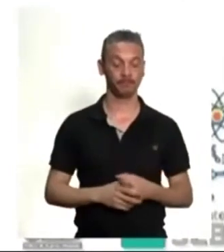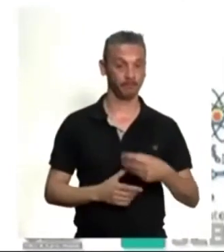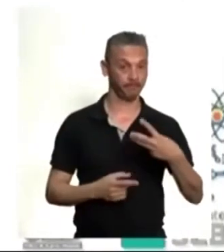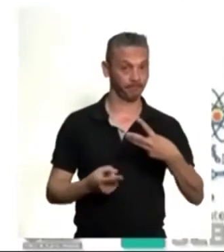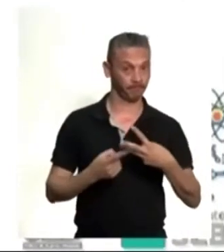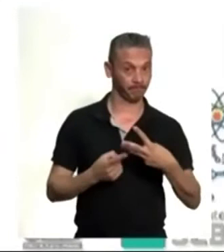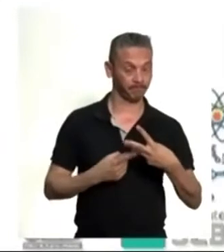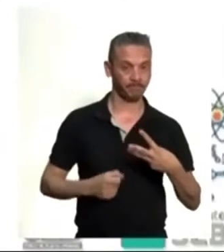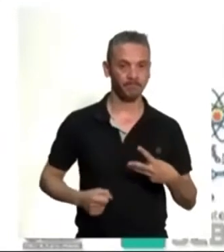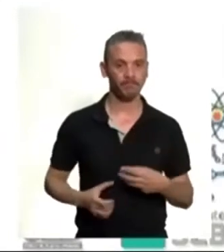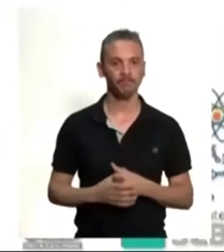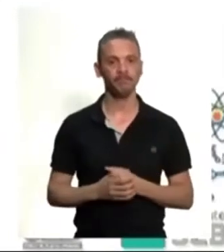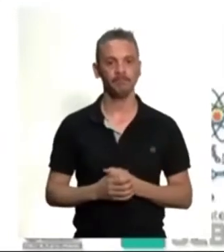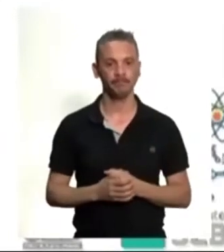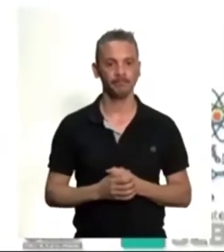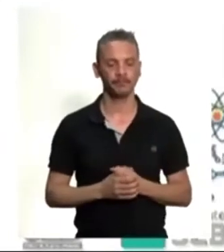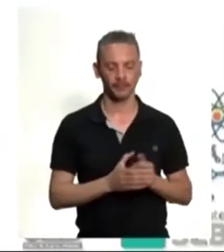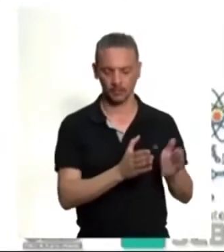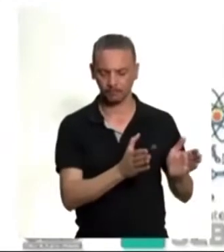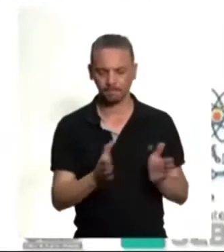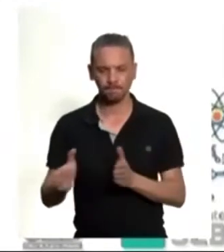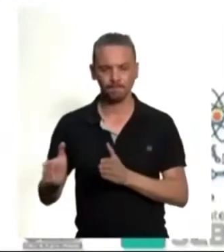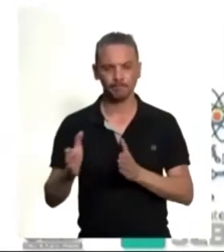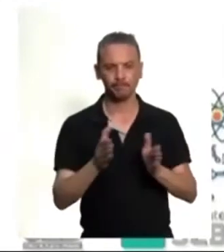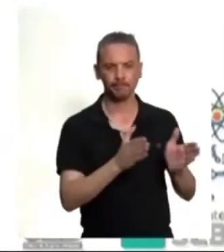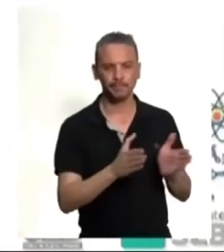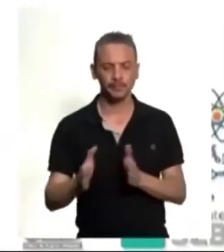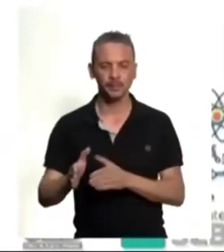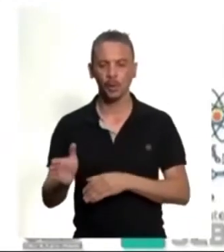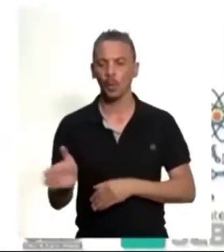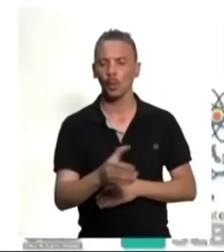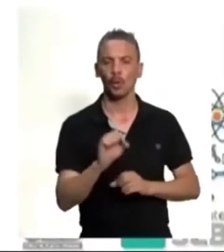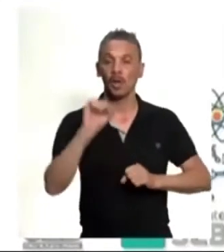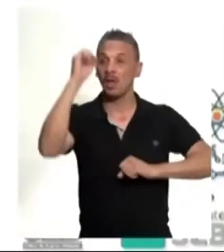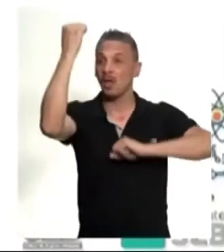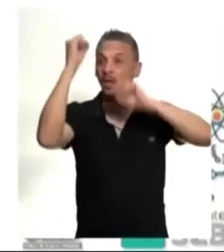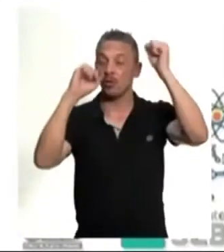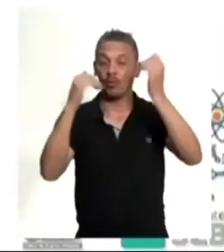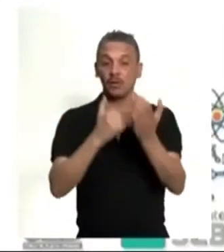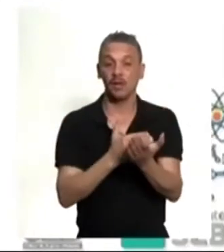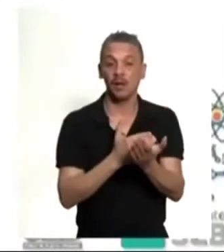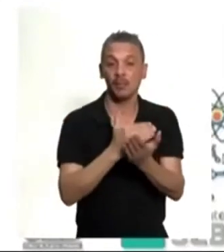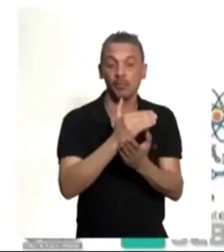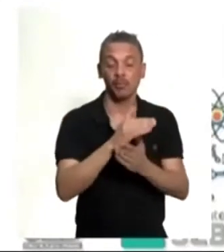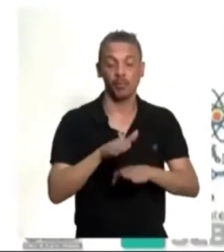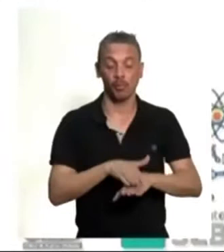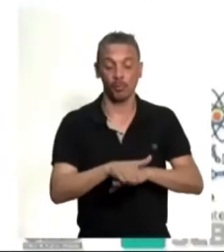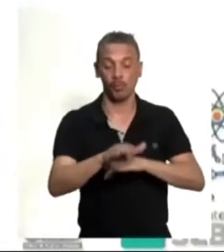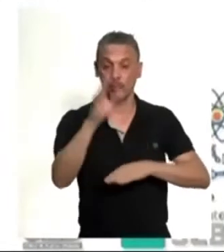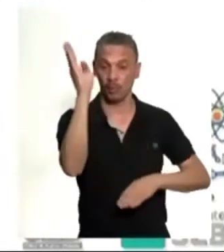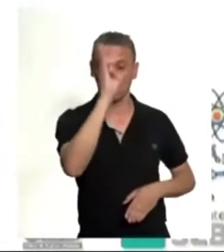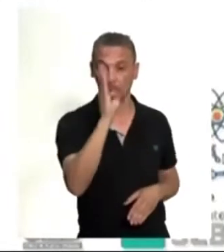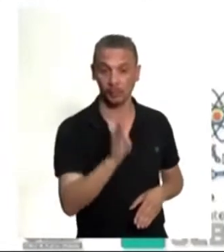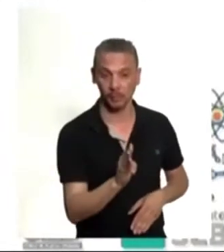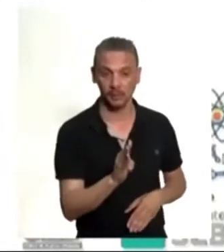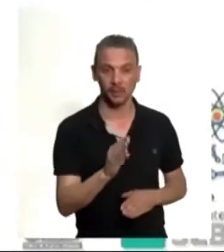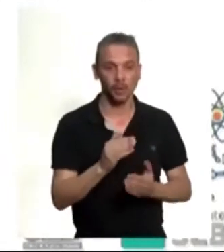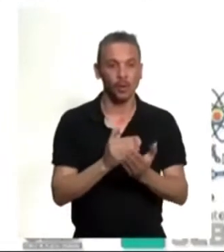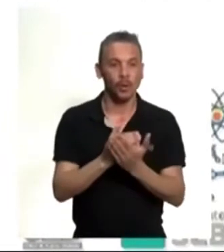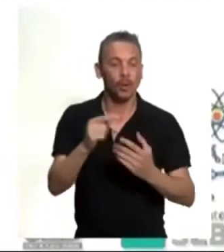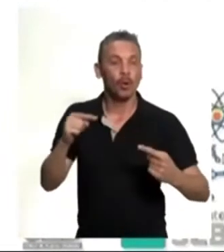Depois, os processos de industrialização e urbanização brasileiros